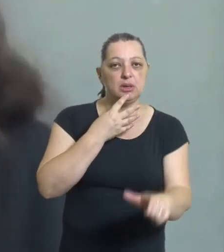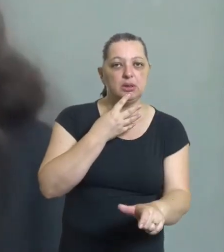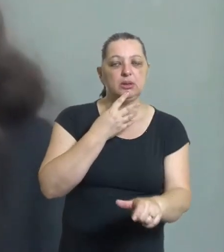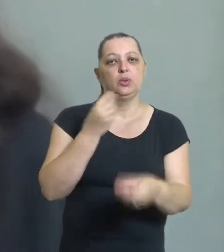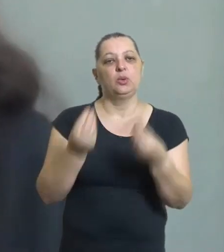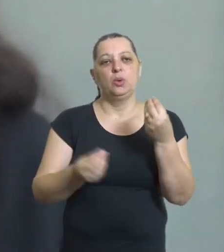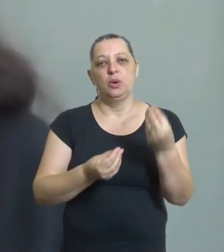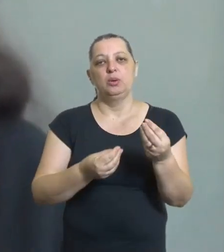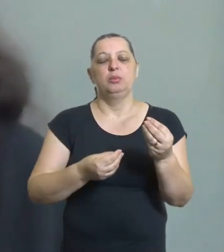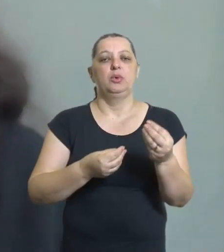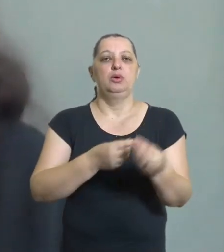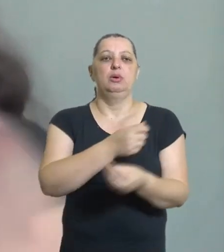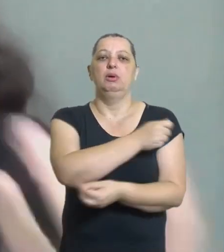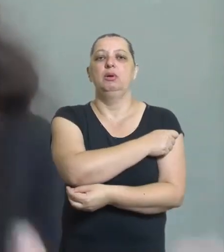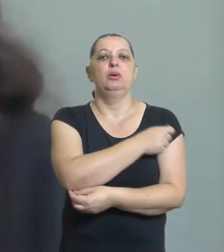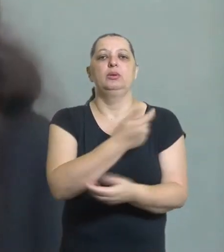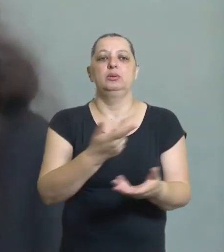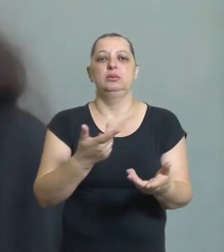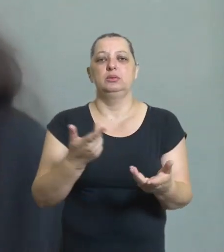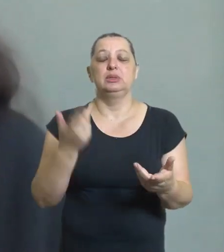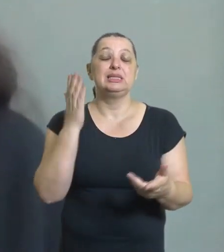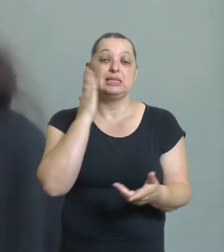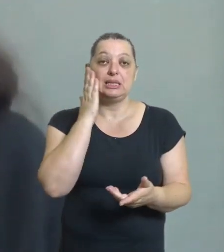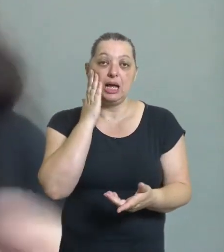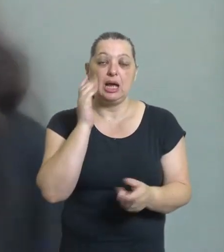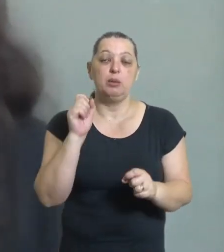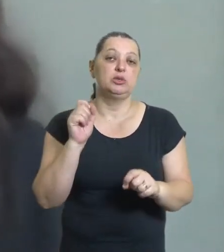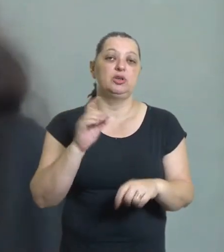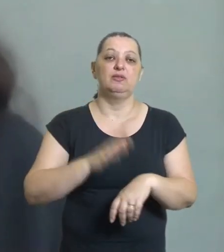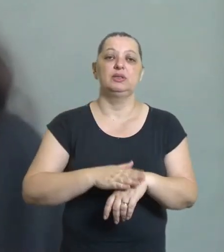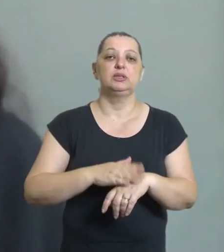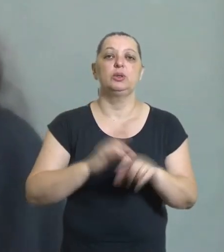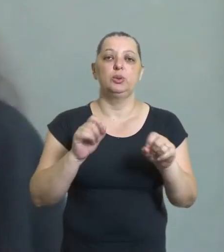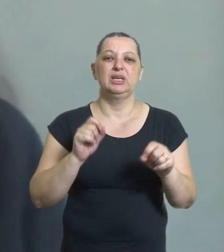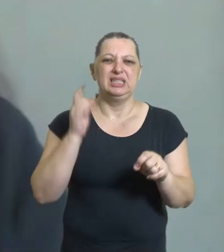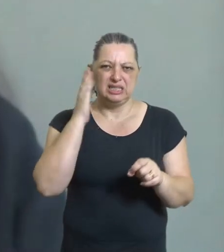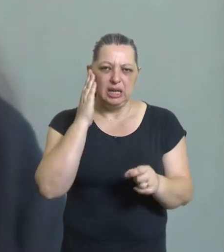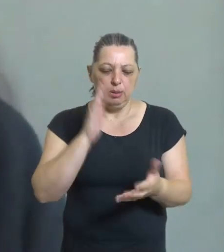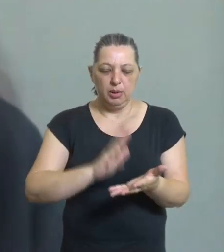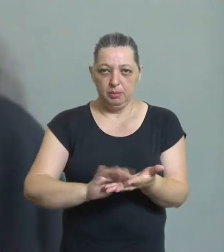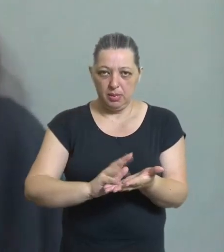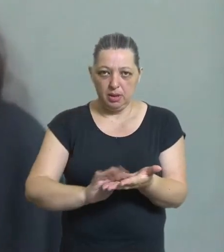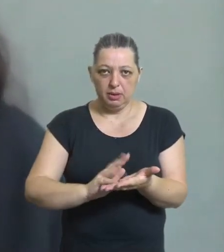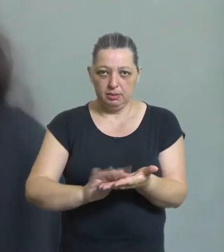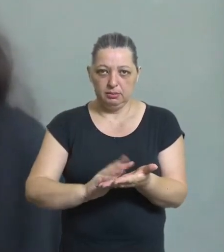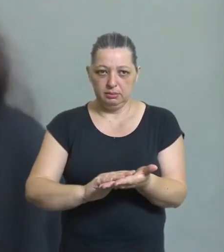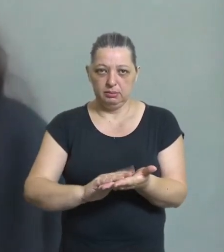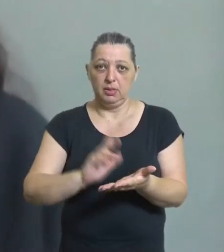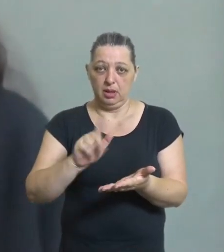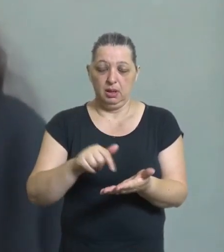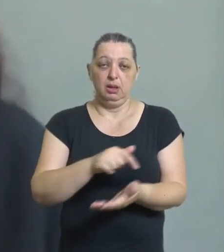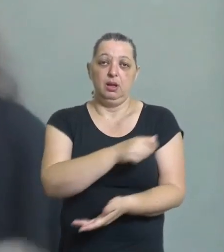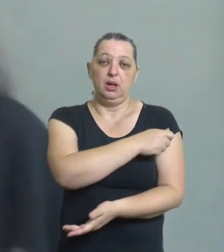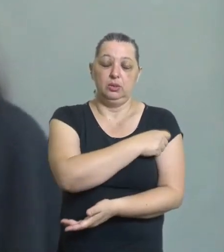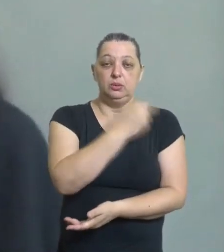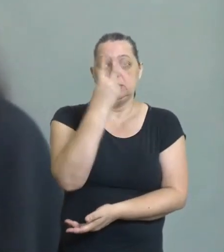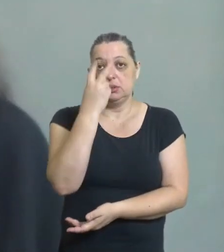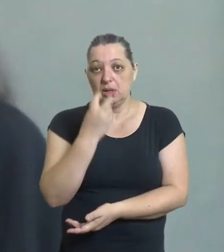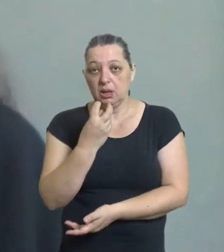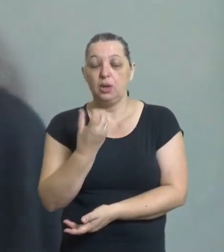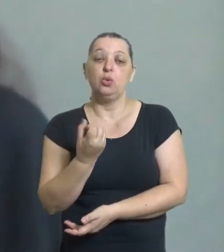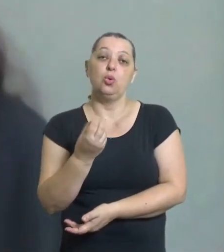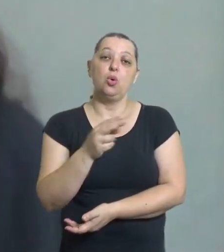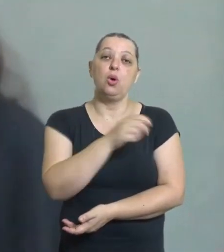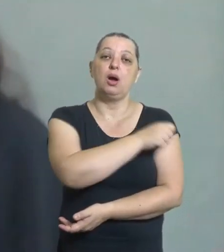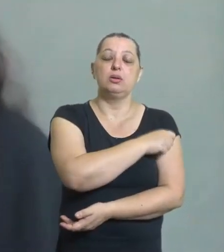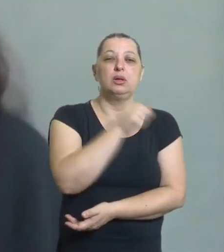Então, pergunta para esse aluno o que ele já sabe fazer. Ele sabe o Braille? Se é um aluno cego? Se é um aluno com baixa